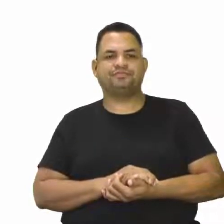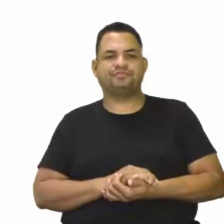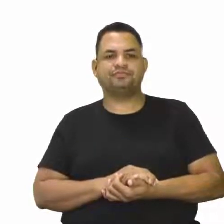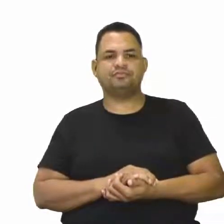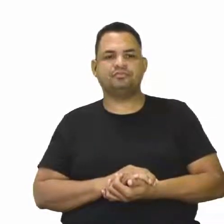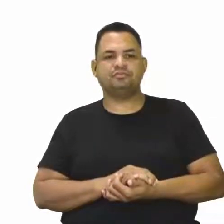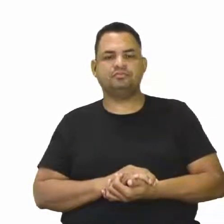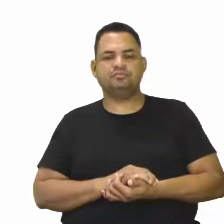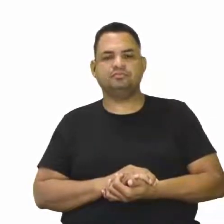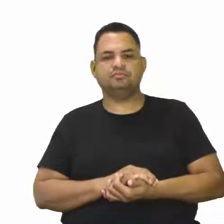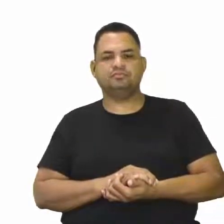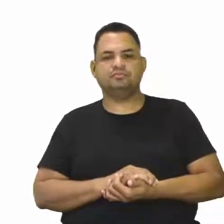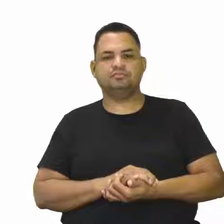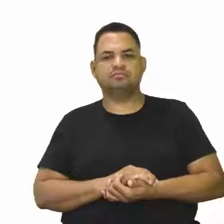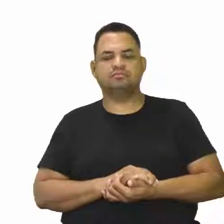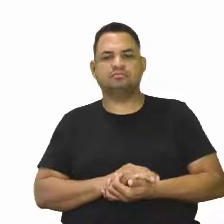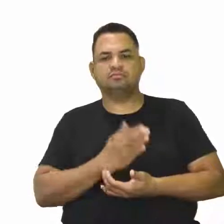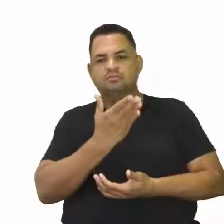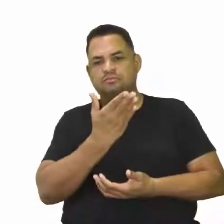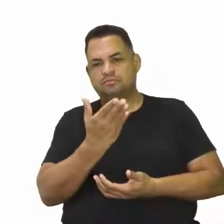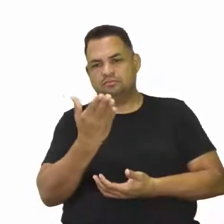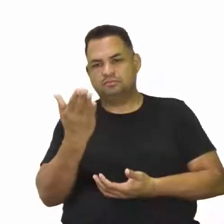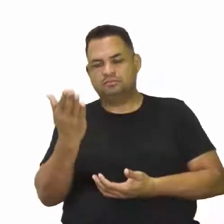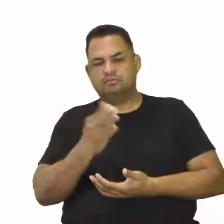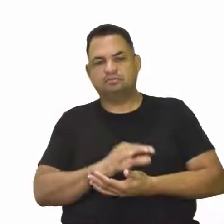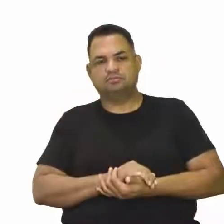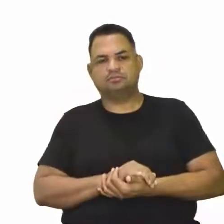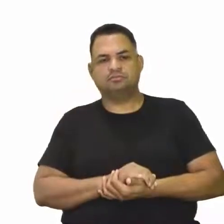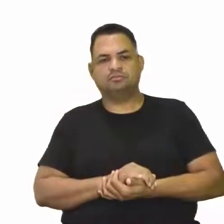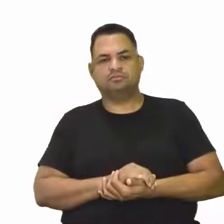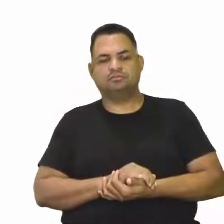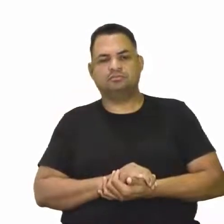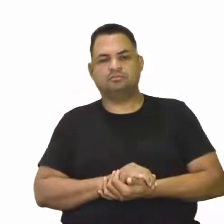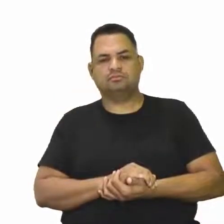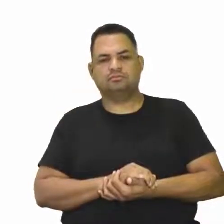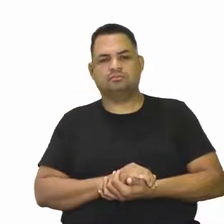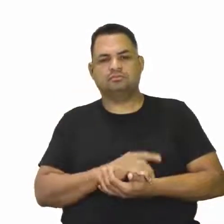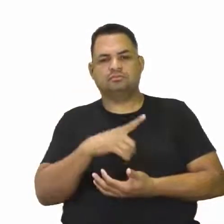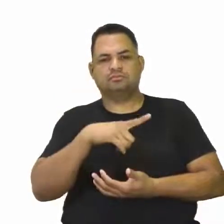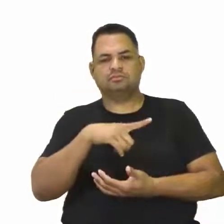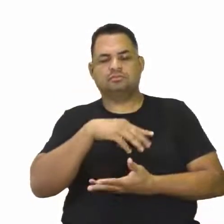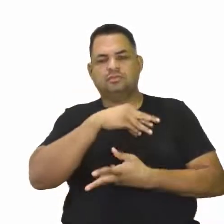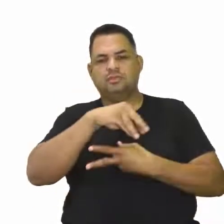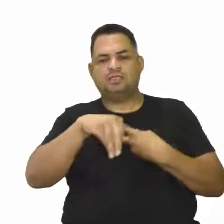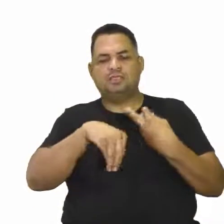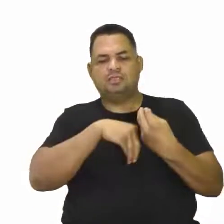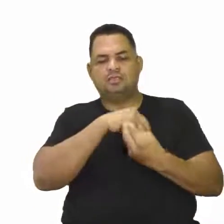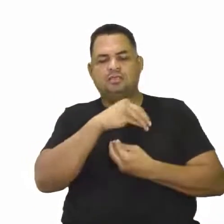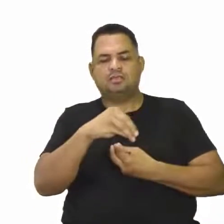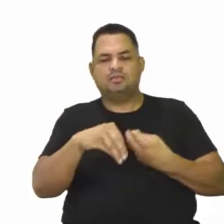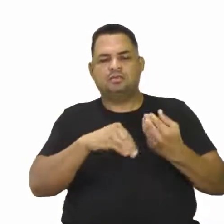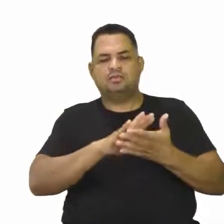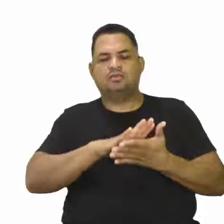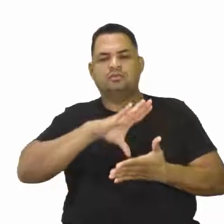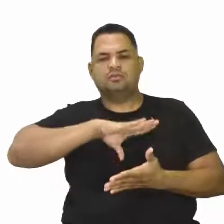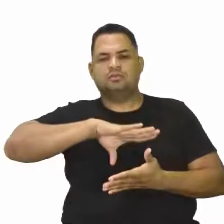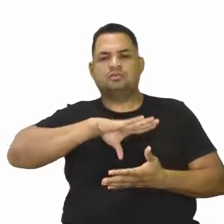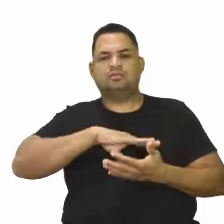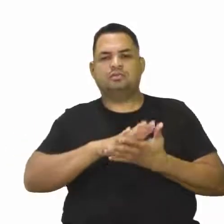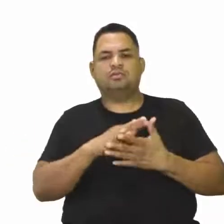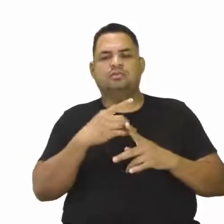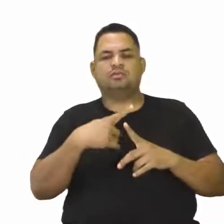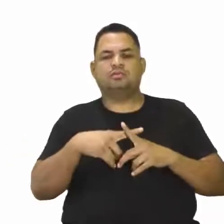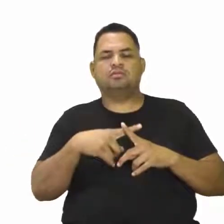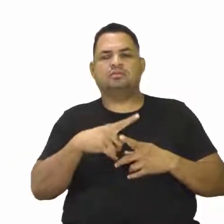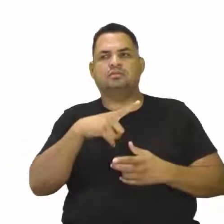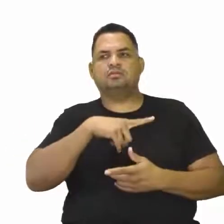têm o, ora, bien. Elas vão ter aí uma mistura com a língua portuguesa, porque na língua